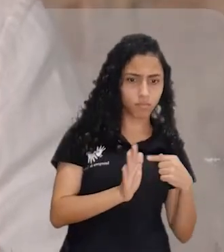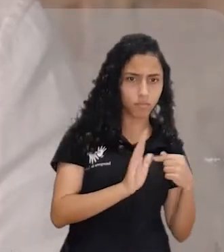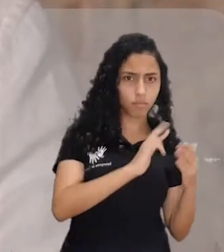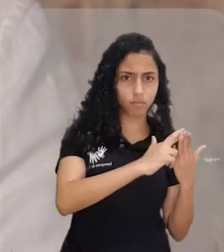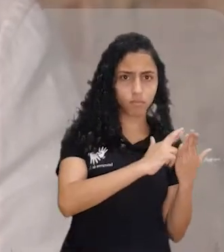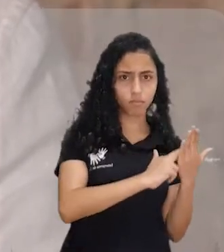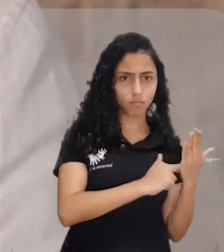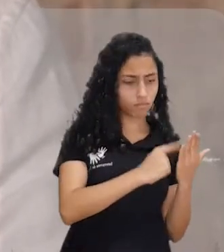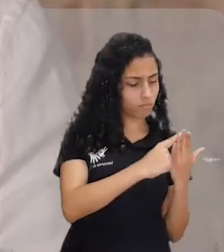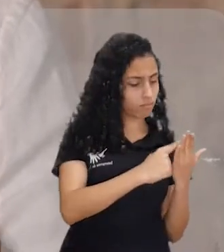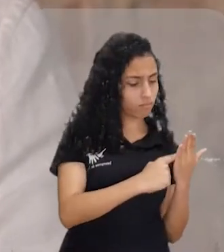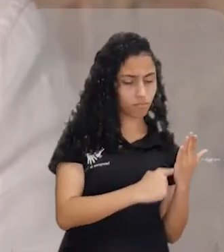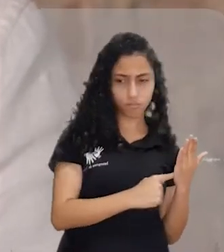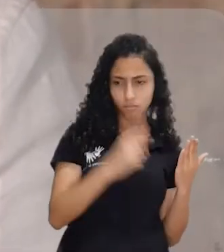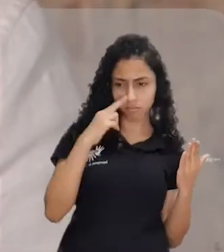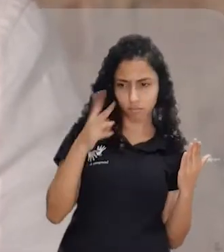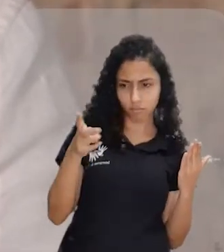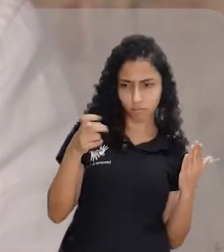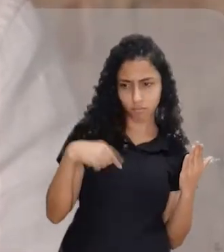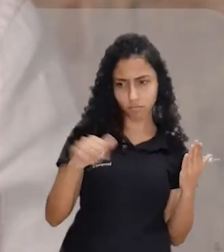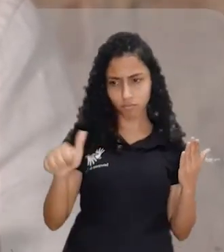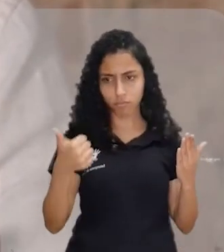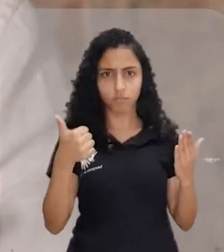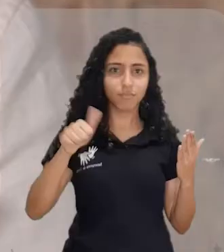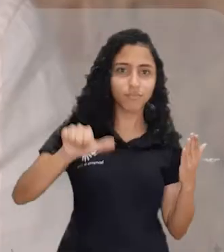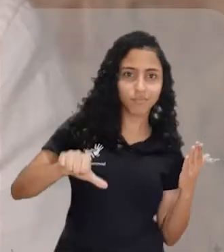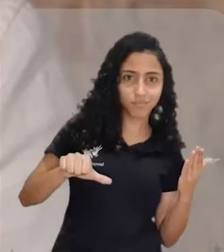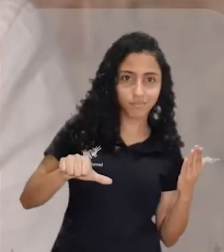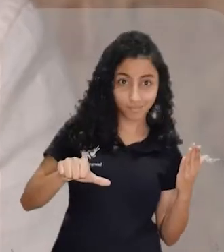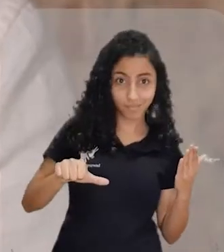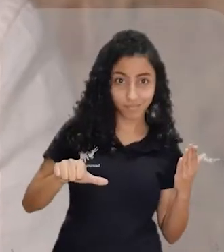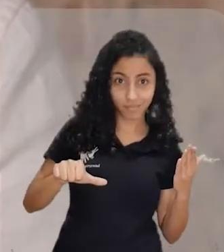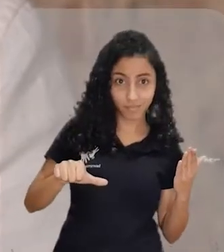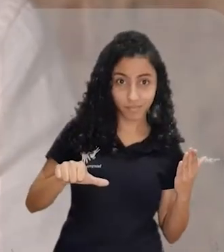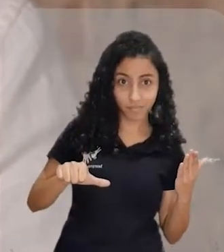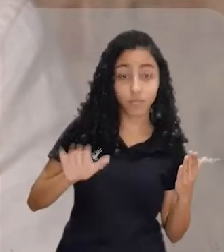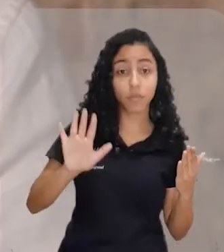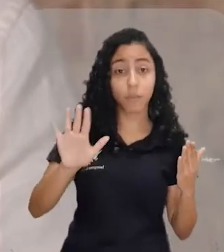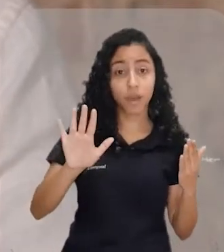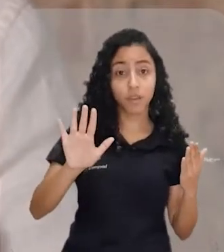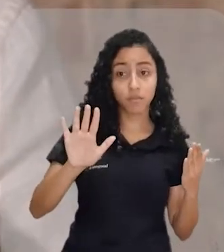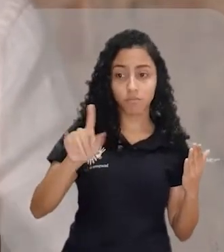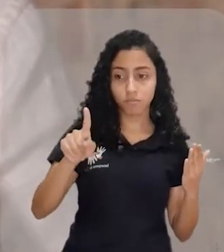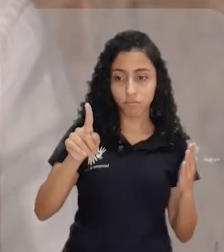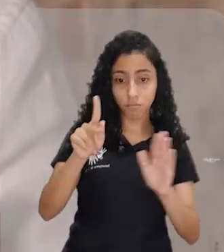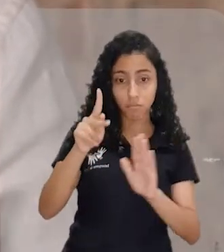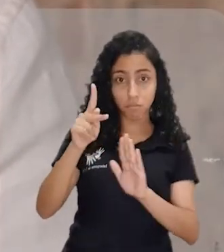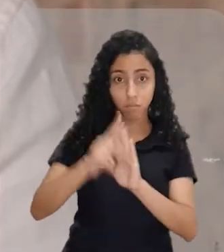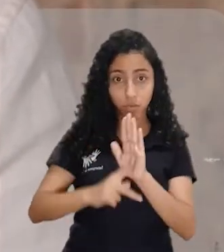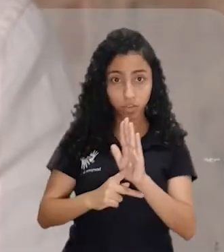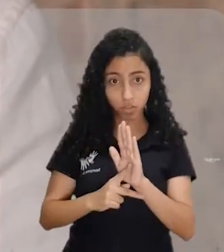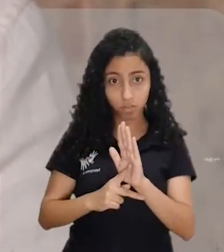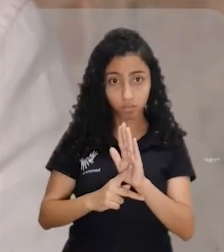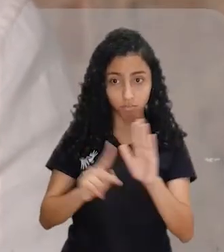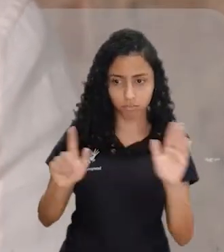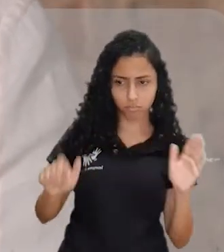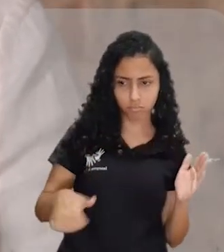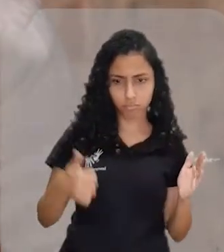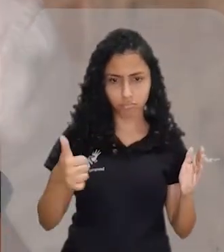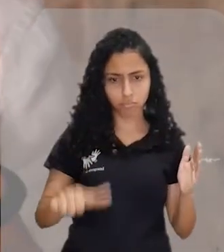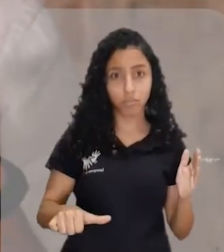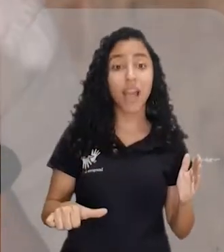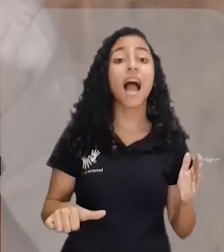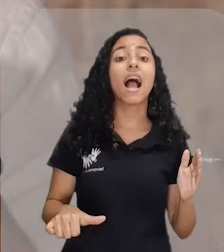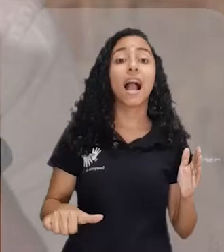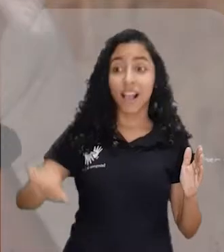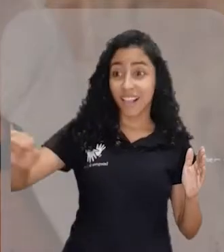conjunto de indicadores que vão me dizer se o meu projeto teve sucesso. Agora, o sucesso do projeto, que é